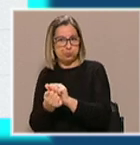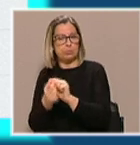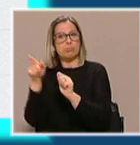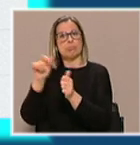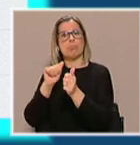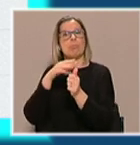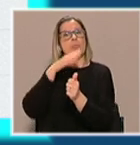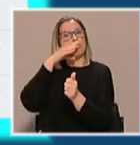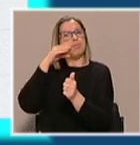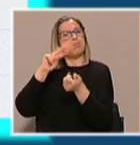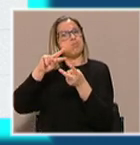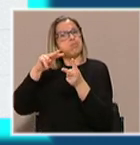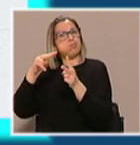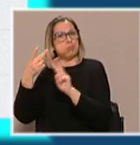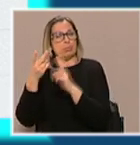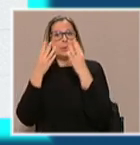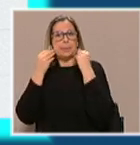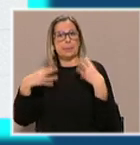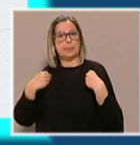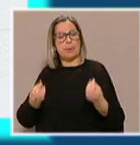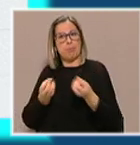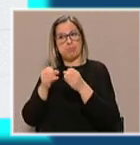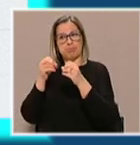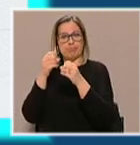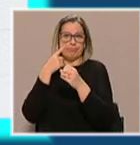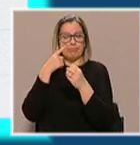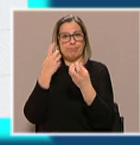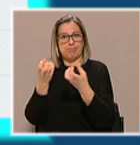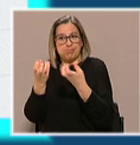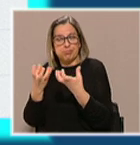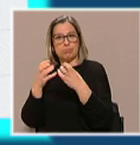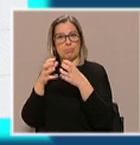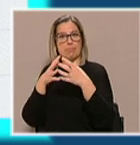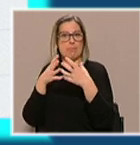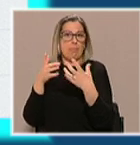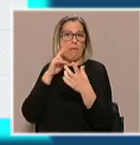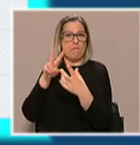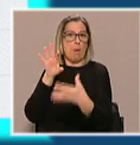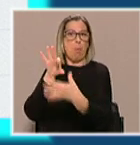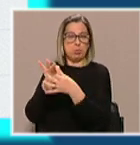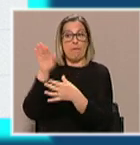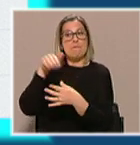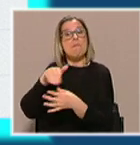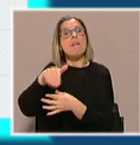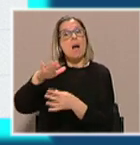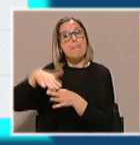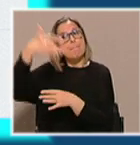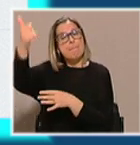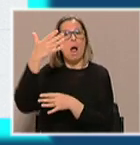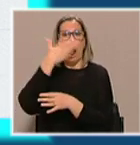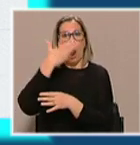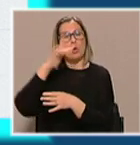da entrada da puberdade. Mais à frente também iremos estudar o sistema reprodutor e dar ênfase